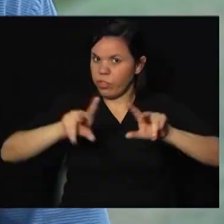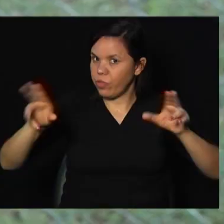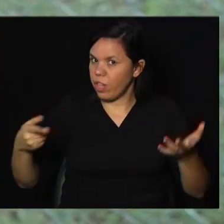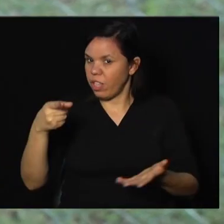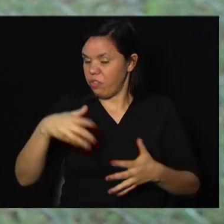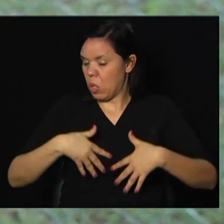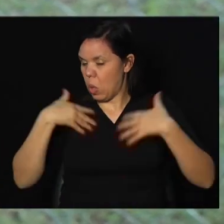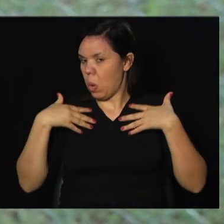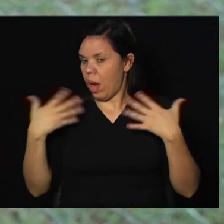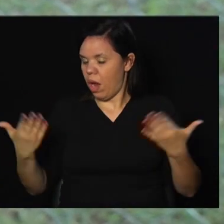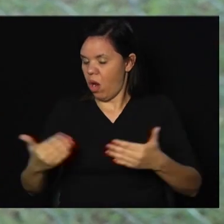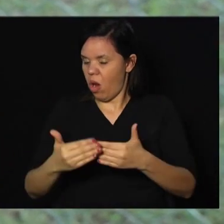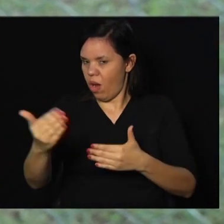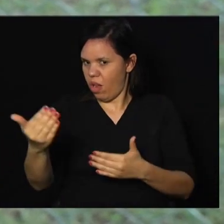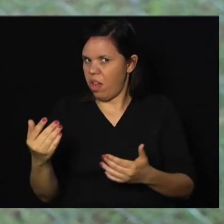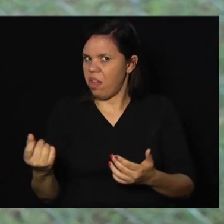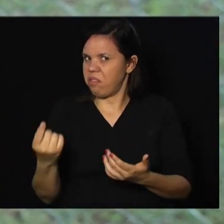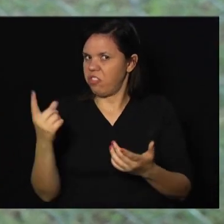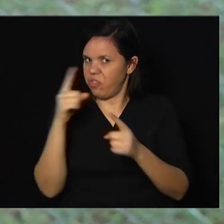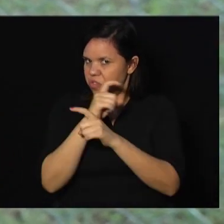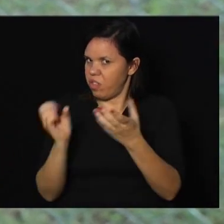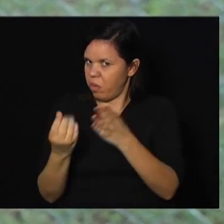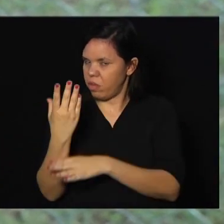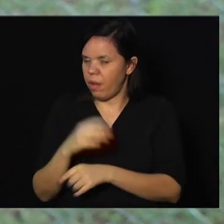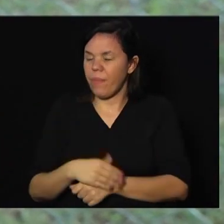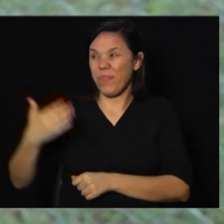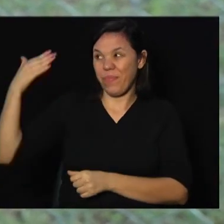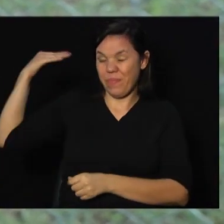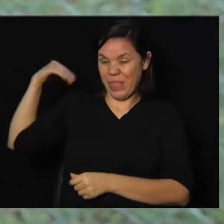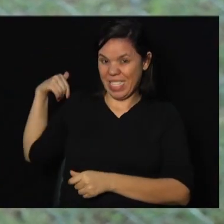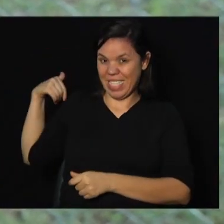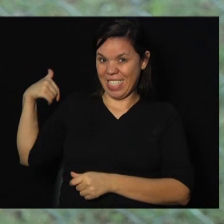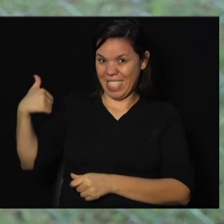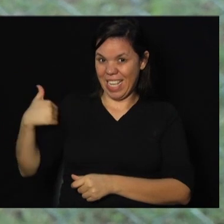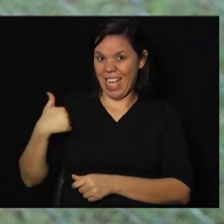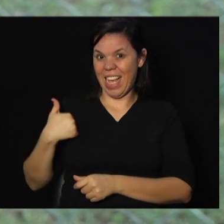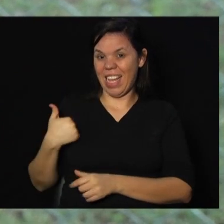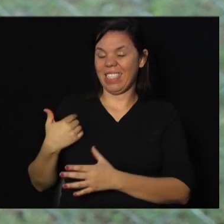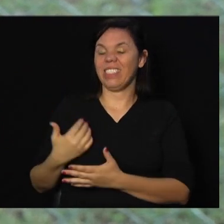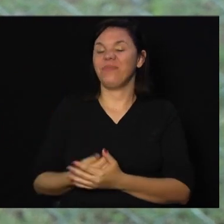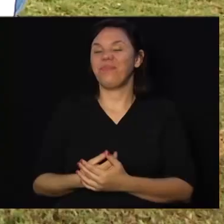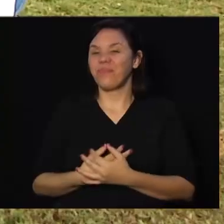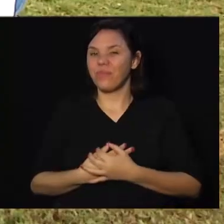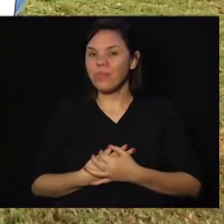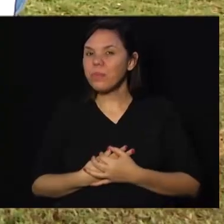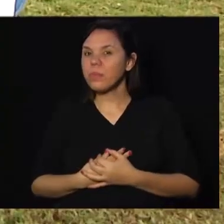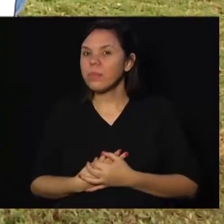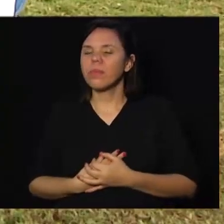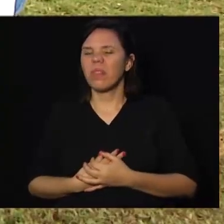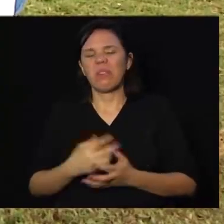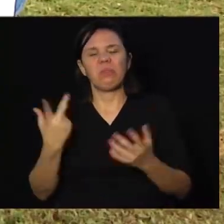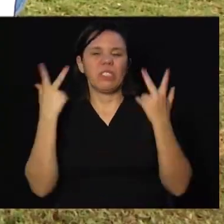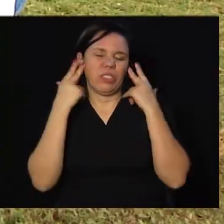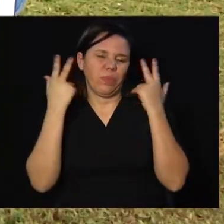hein? Não, né, na época que nós jogávamos, né, na nossa geração, não era muito comum